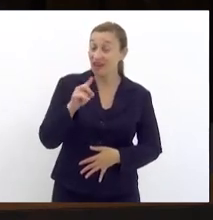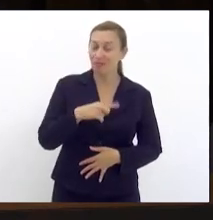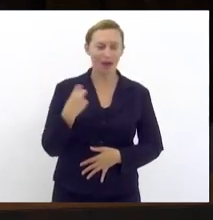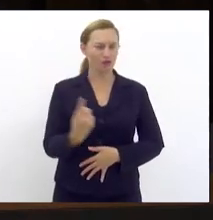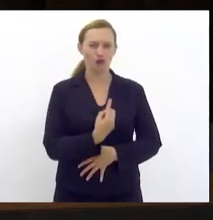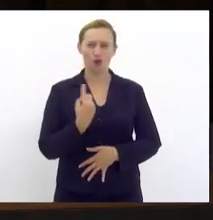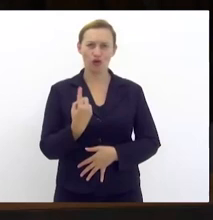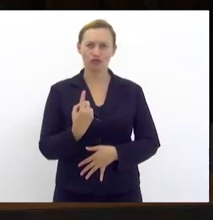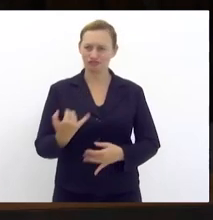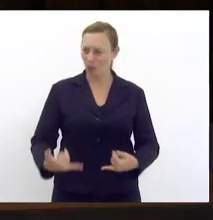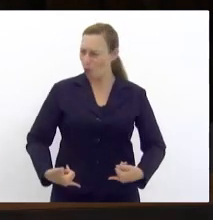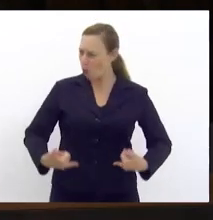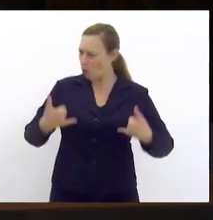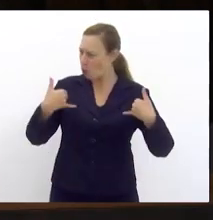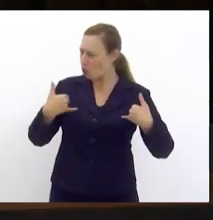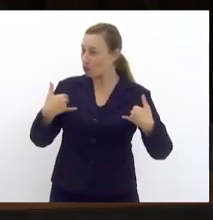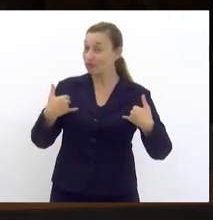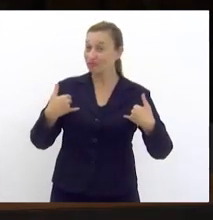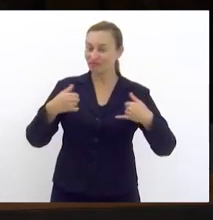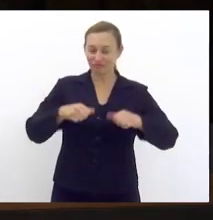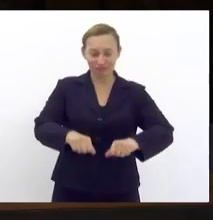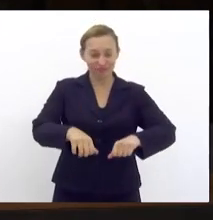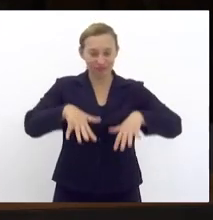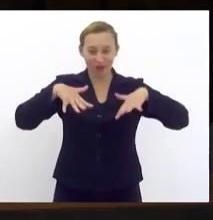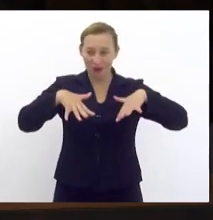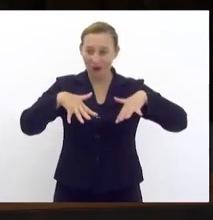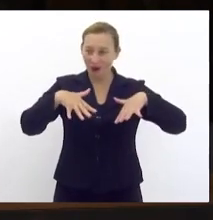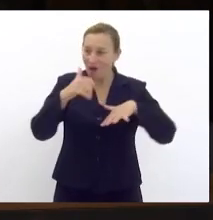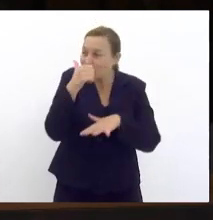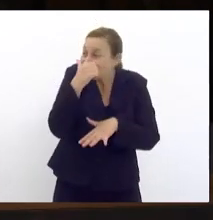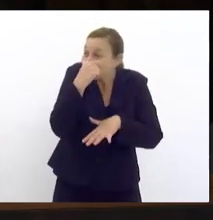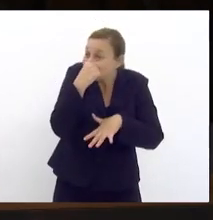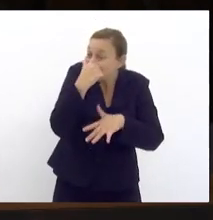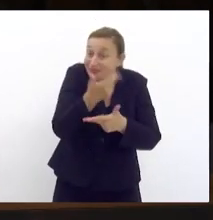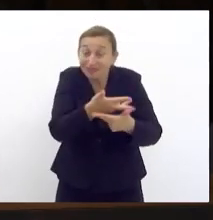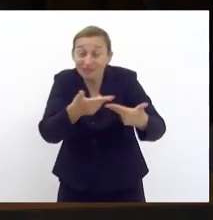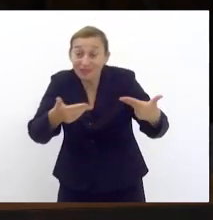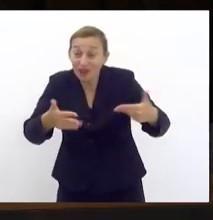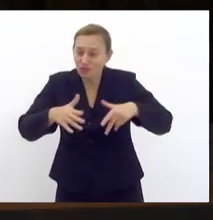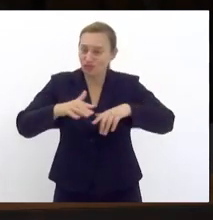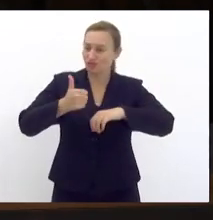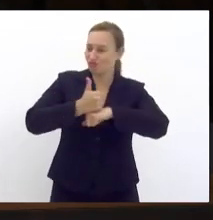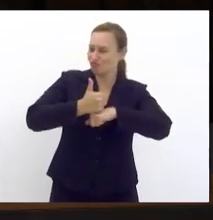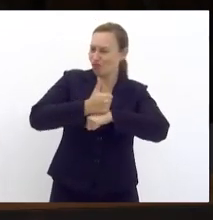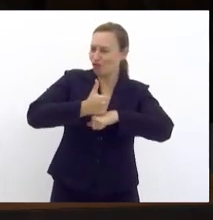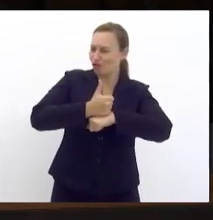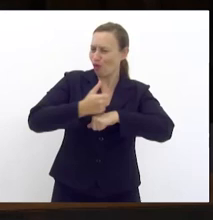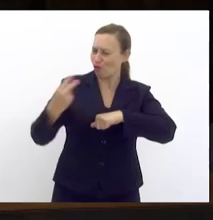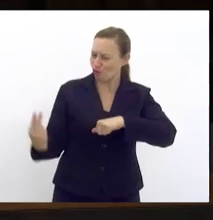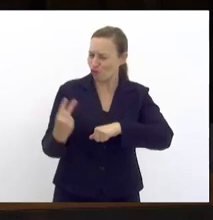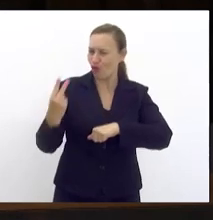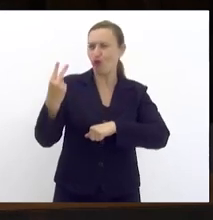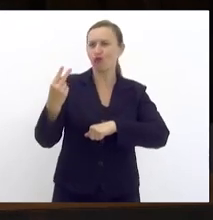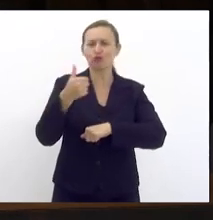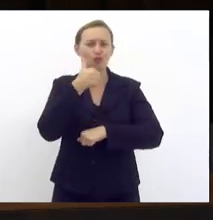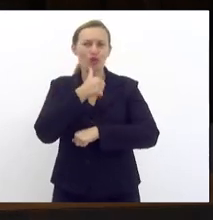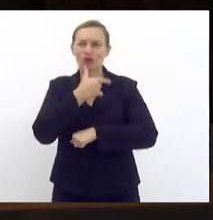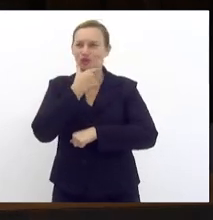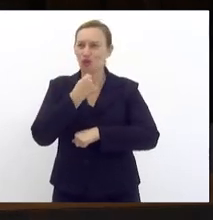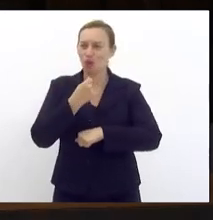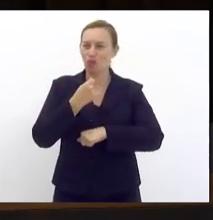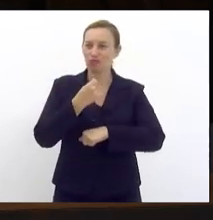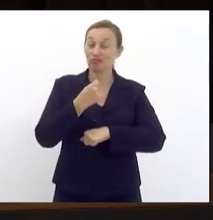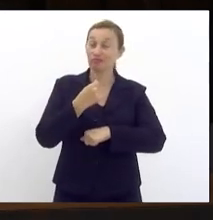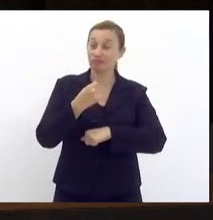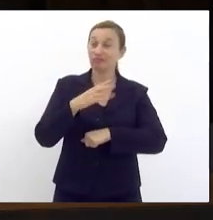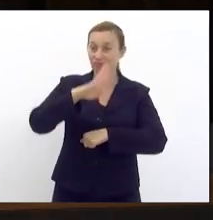honra que é ter esse plenário dessa casa hoje tomado pelos valorosos homens e mulheres da sua